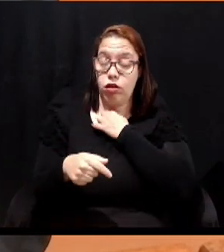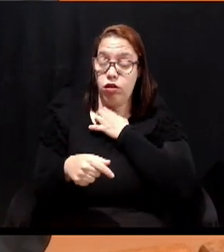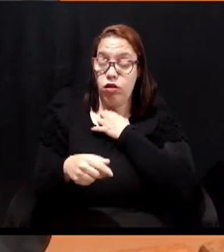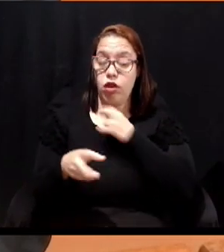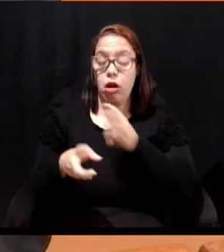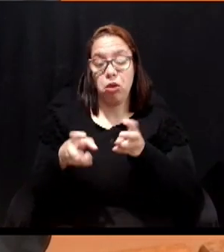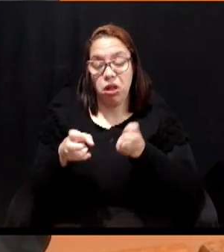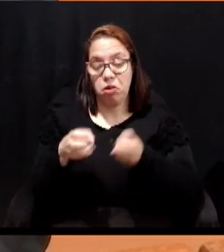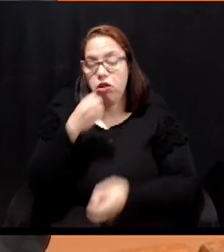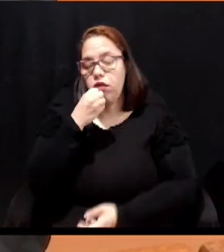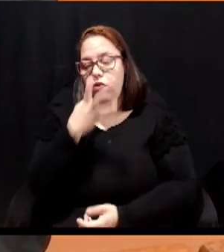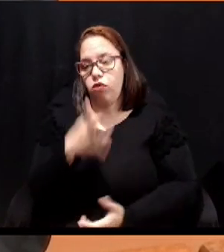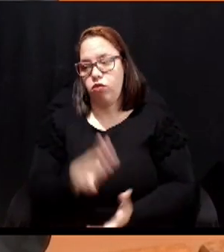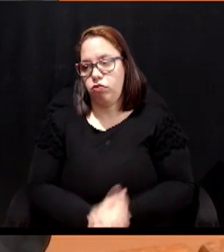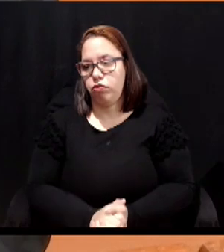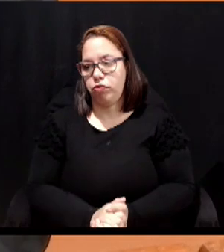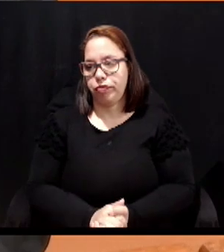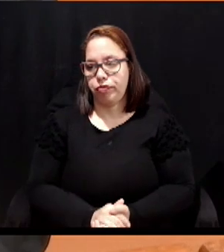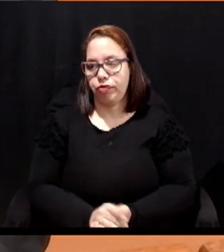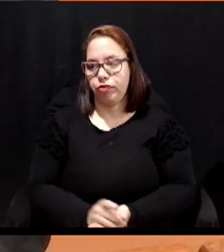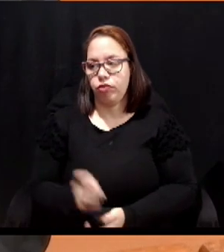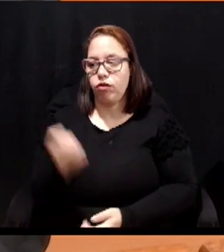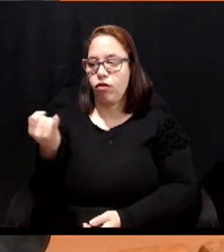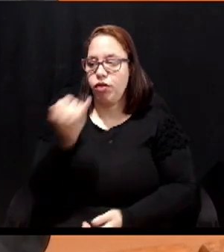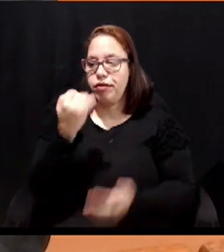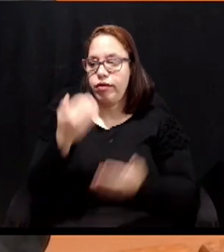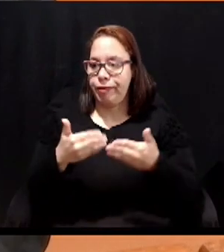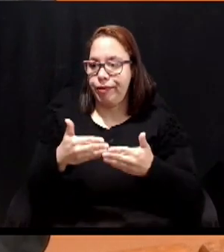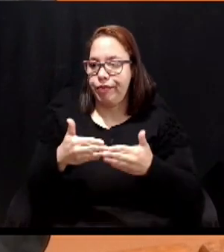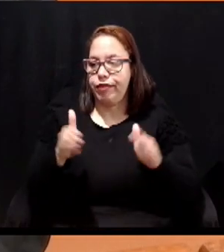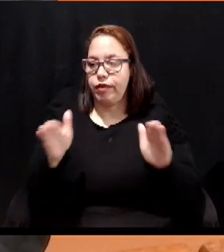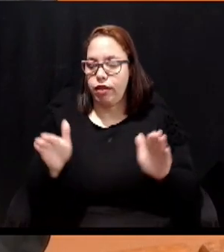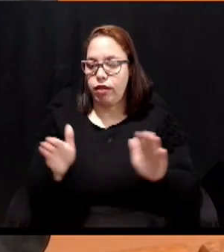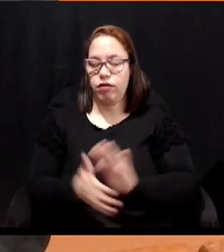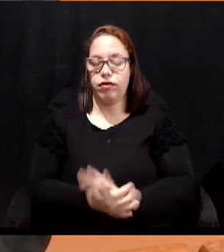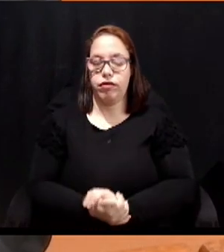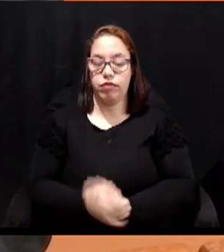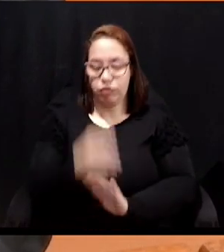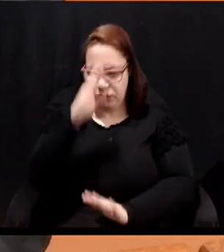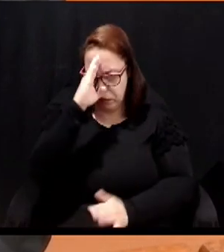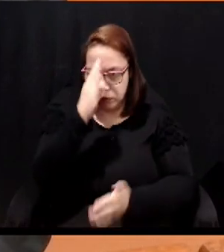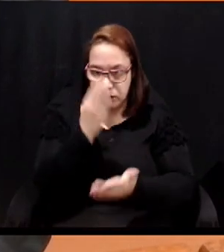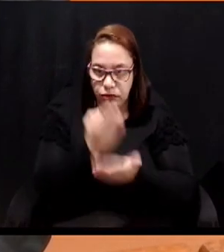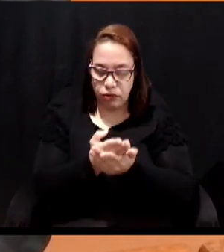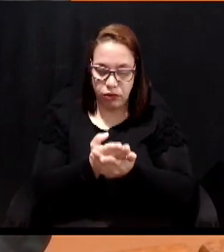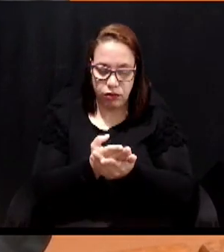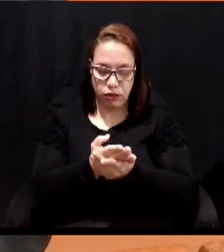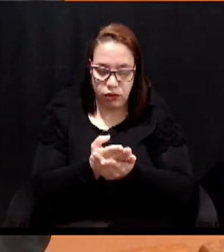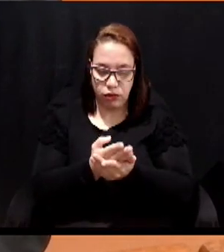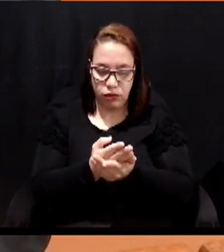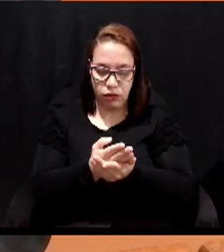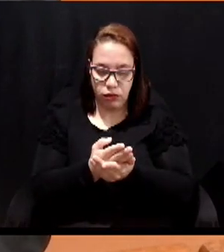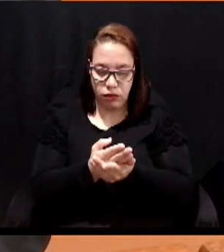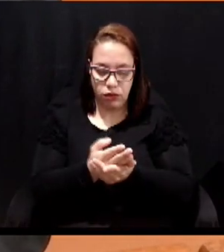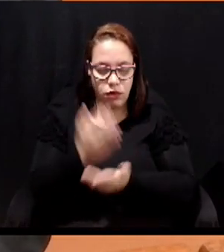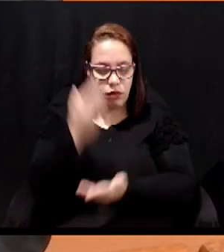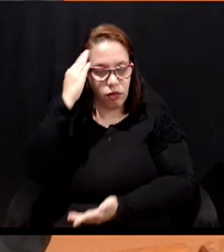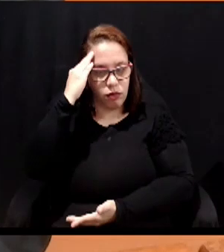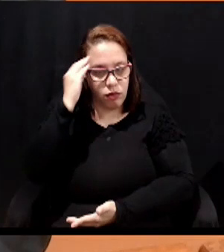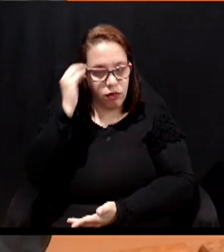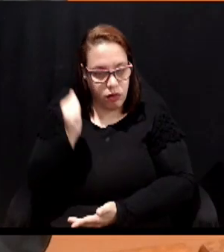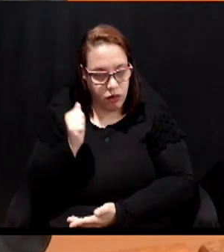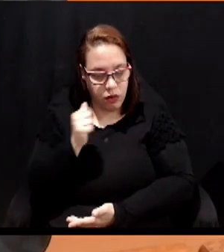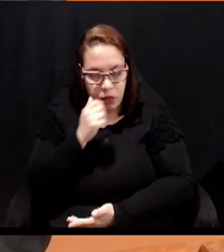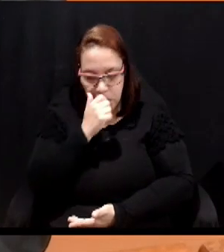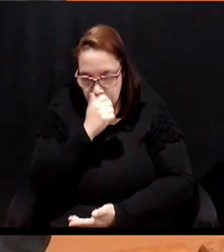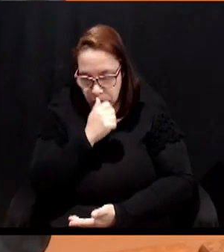E isso é importante para colocar, para abrir as portas, né? Eu creio que nós todos sabemos toda a